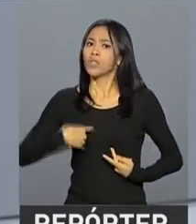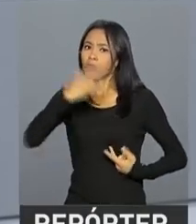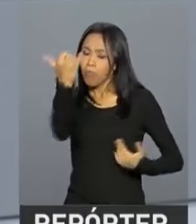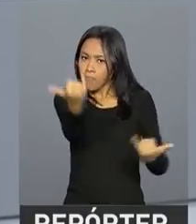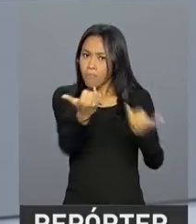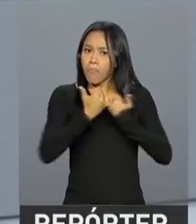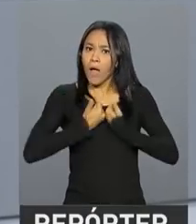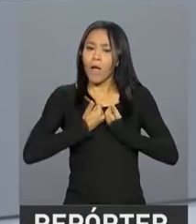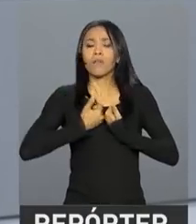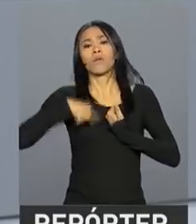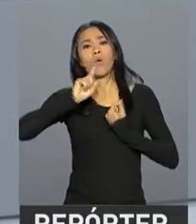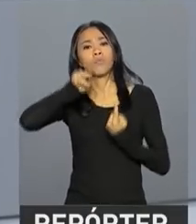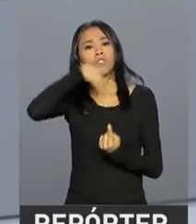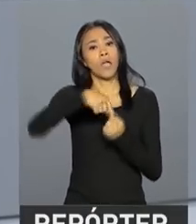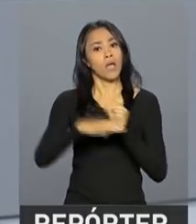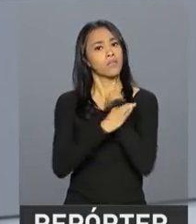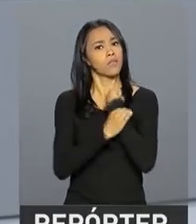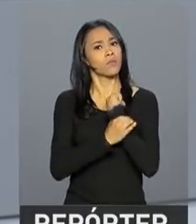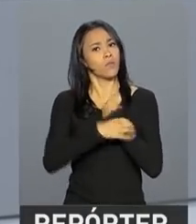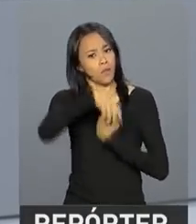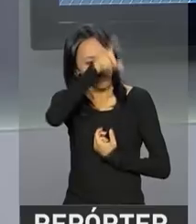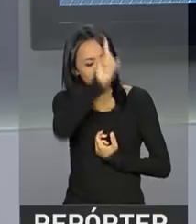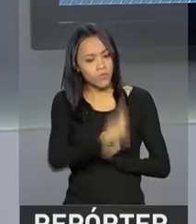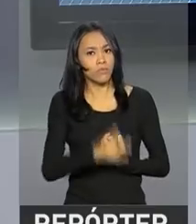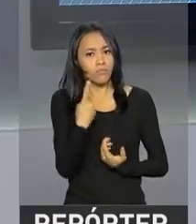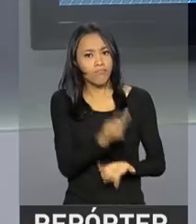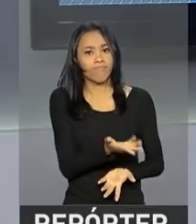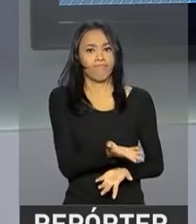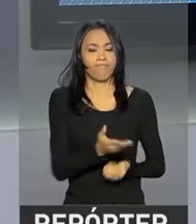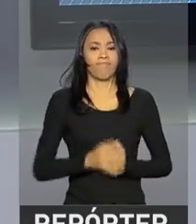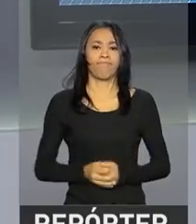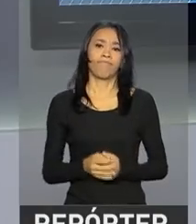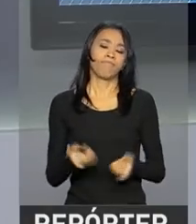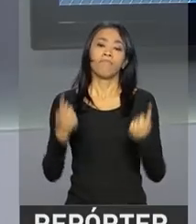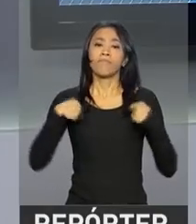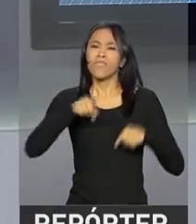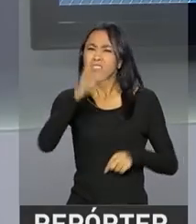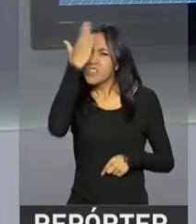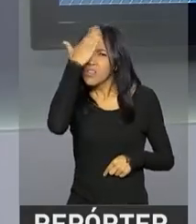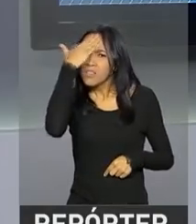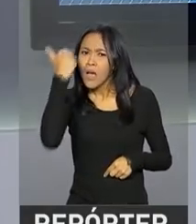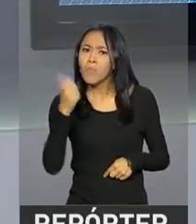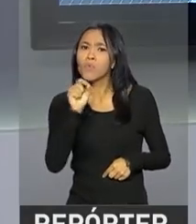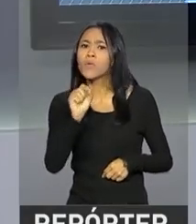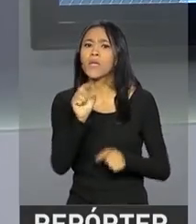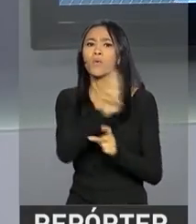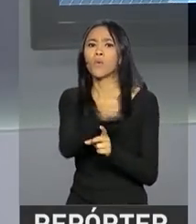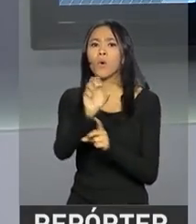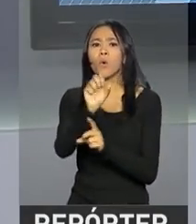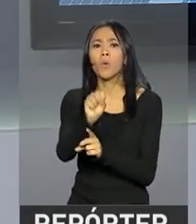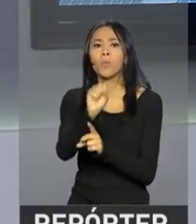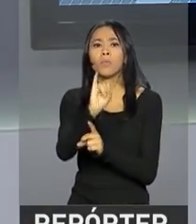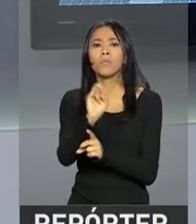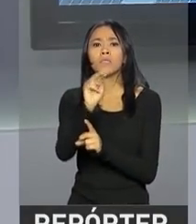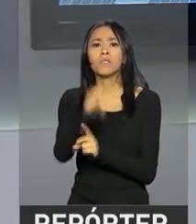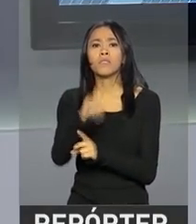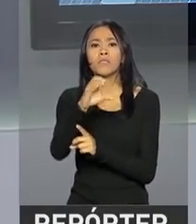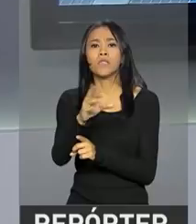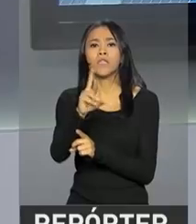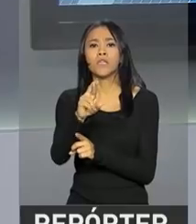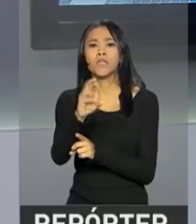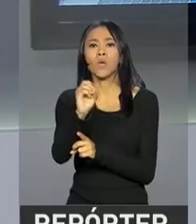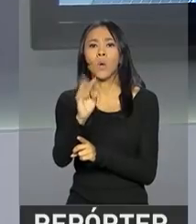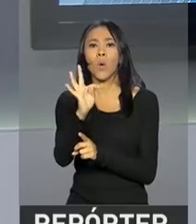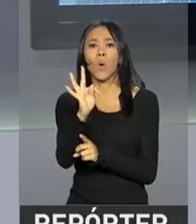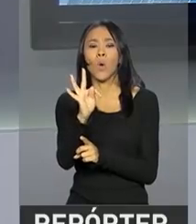acionados, visando a garantia da dignidade. Você já ouviu falar ou sabe o que é a luz síncrotron? O nome é difícil